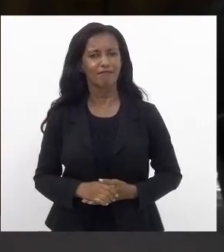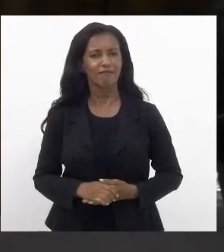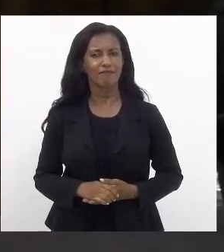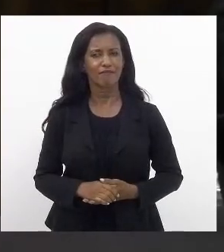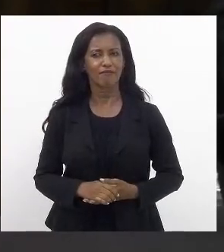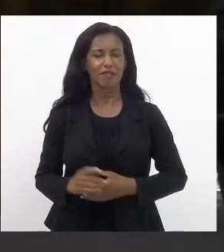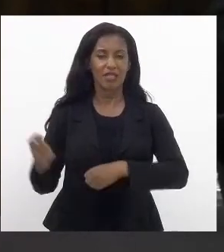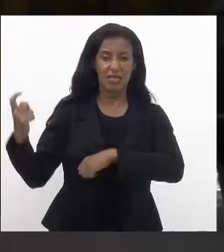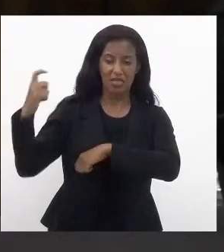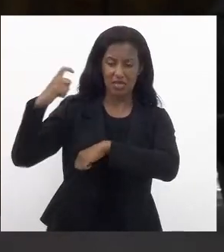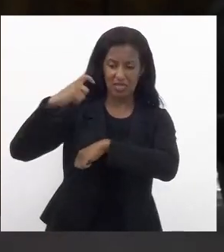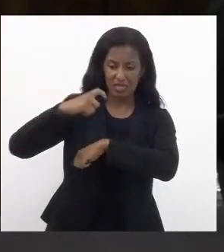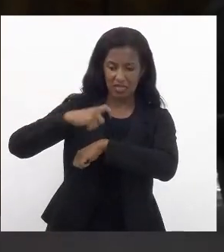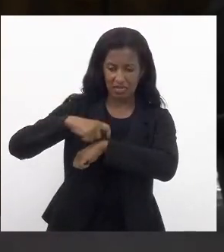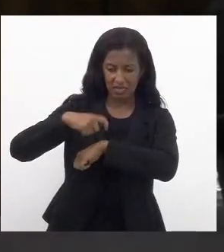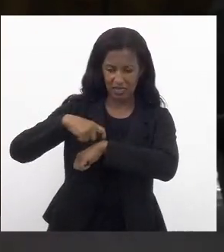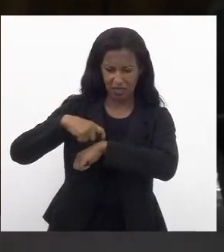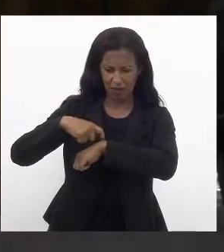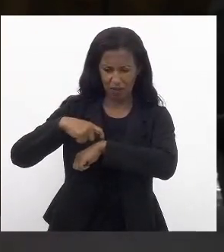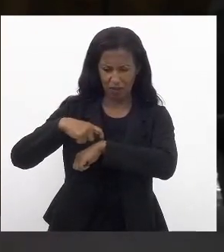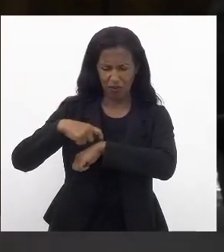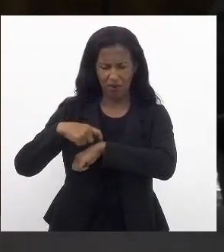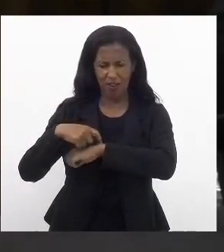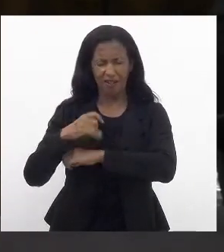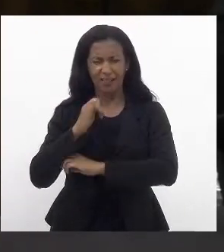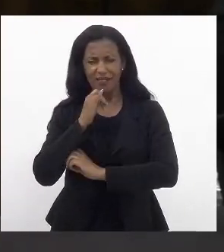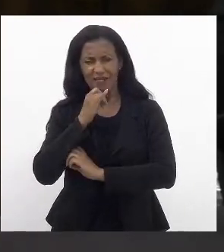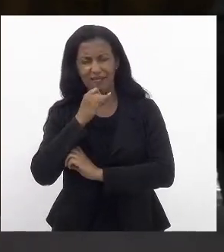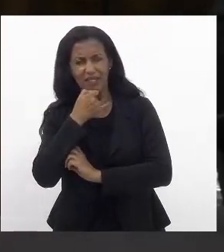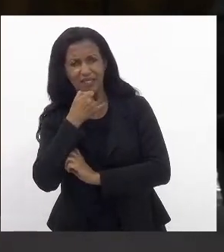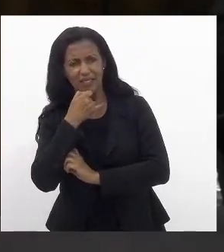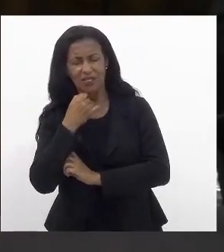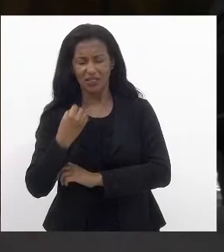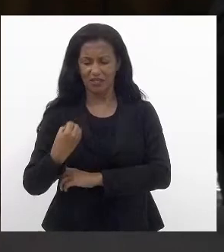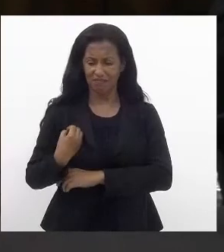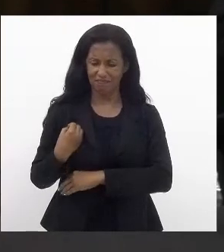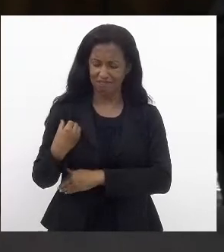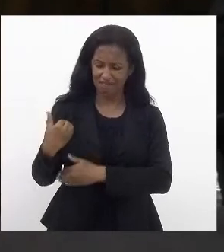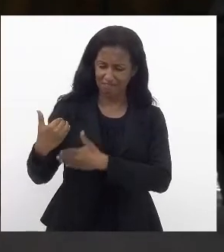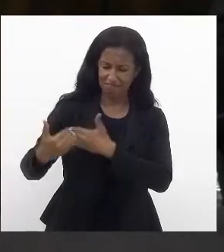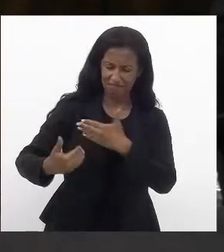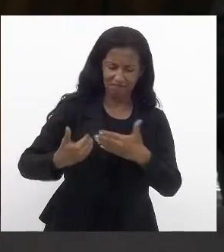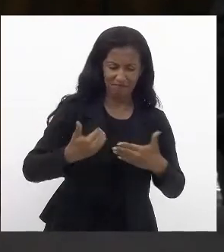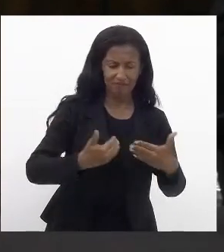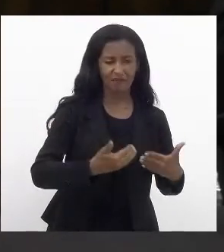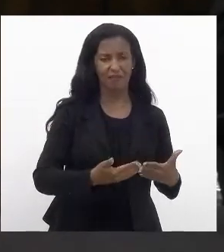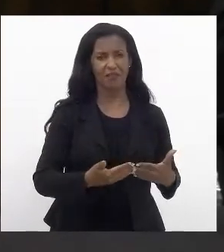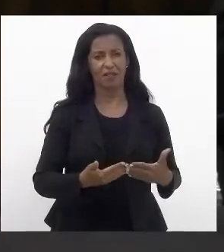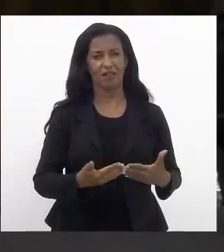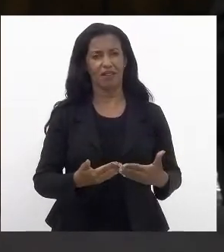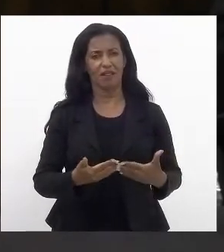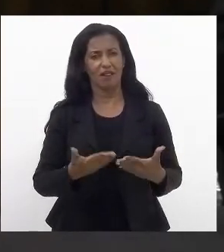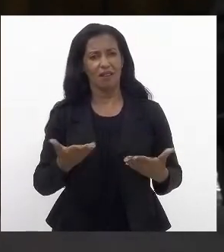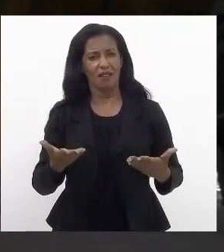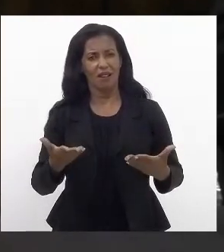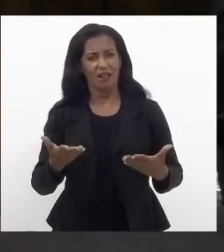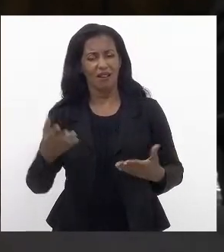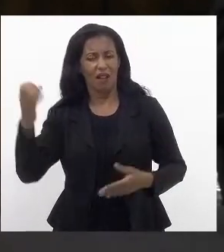Nesse tempo triste que também que o Líbano passa, esta homenagem será a luz.